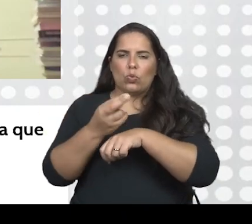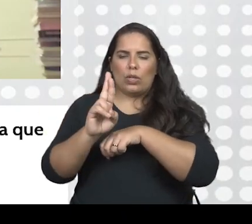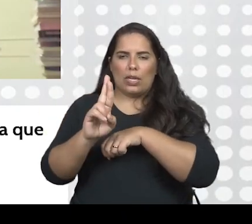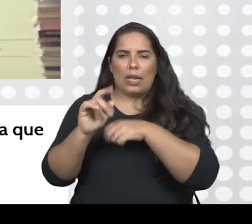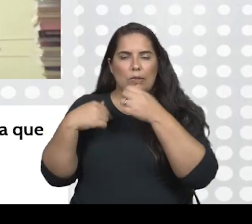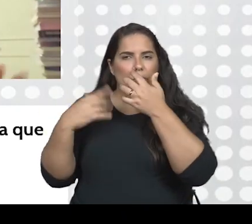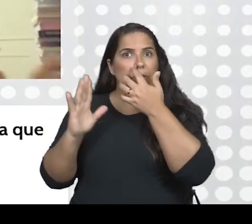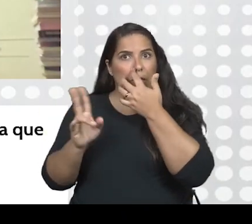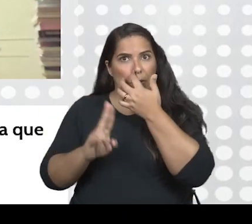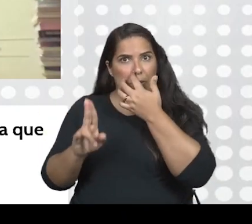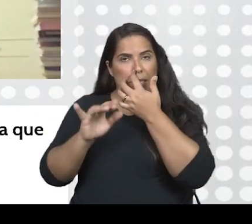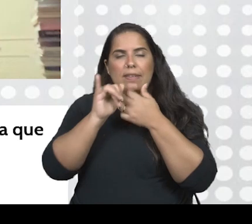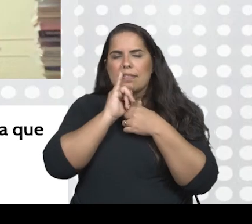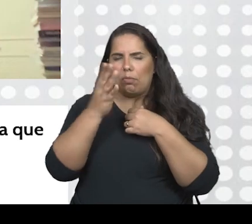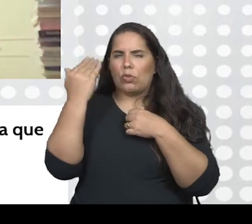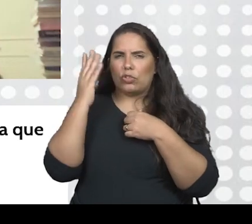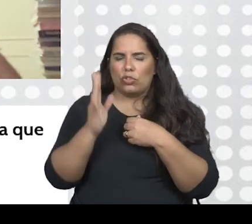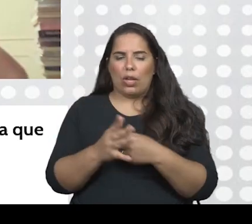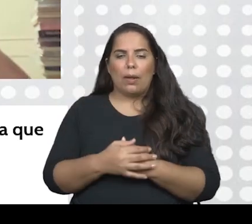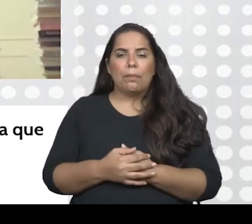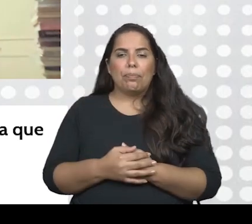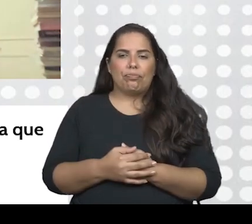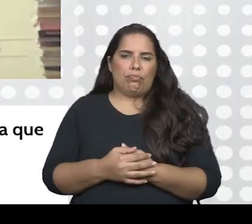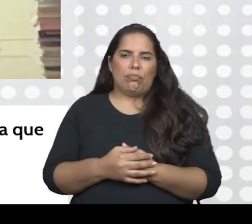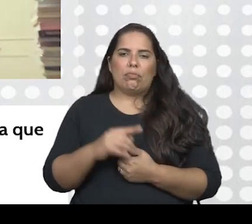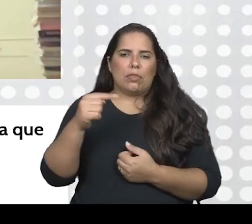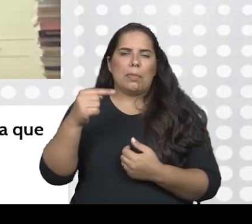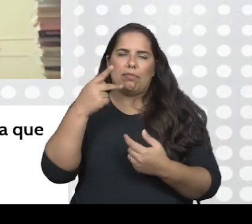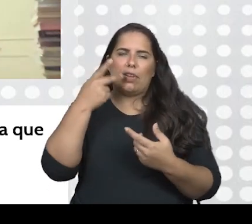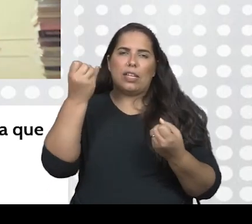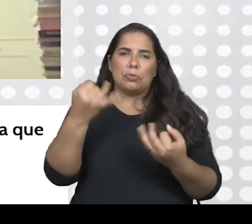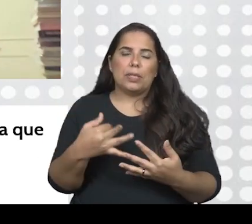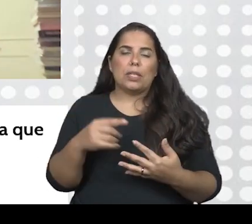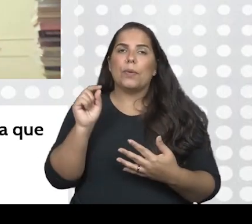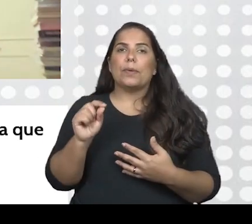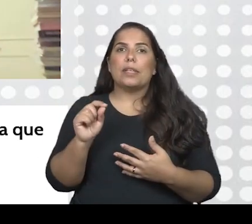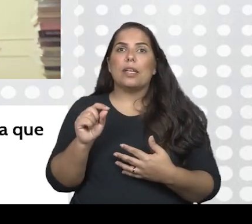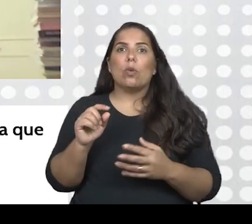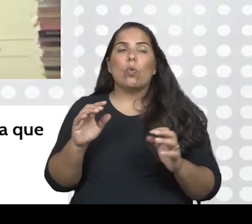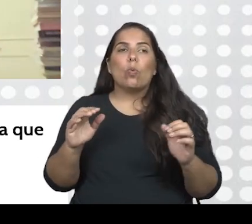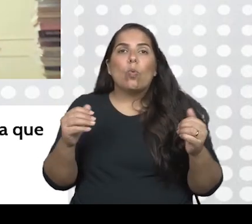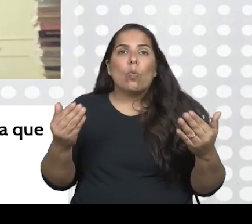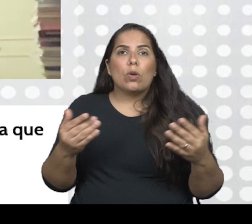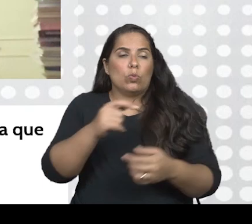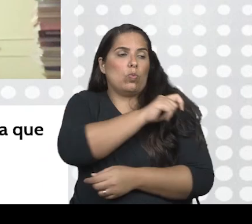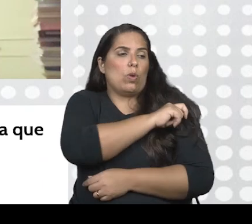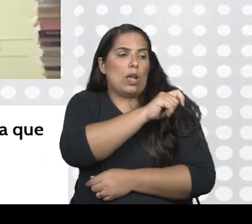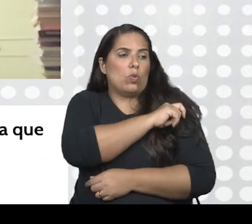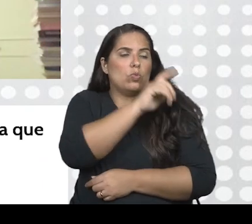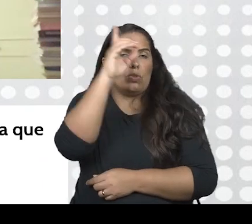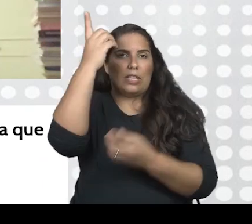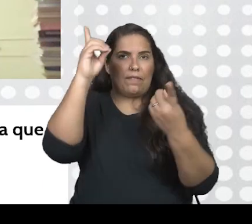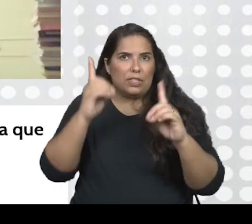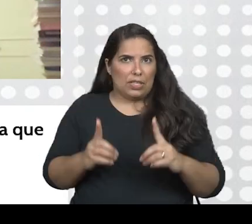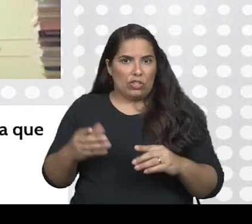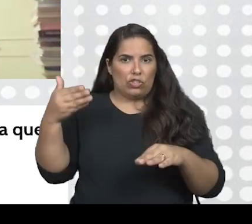e eu já usei esse exemplo em vários momentos, e em várias falas, ela sempre diz, quando o aluno com alguma